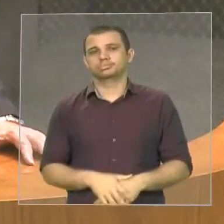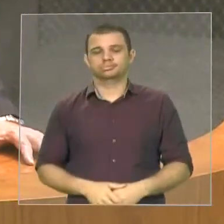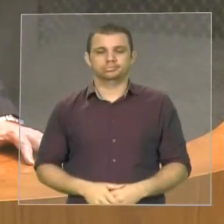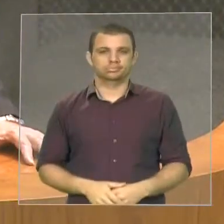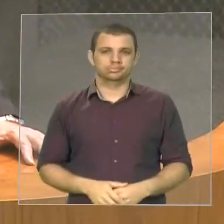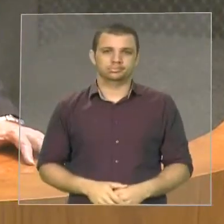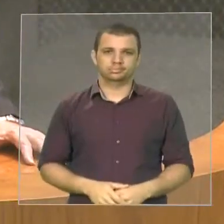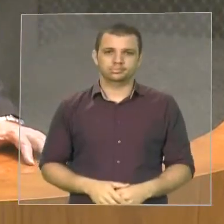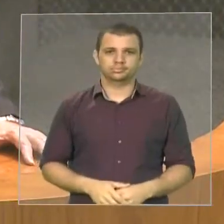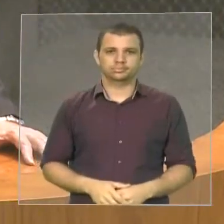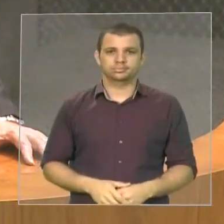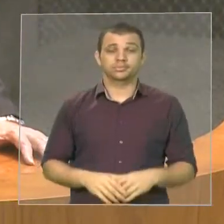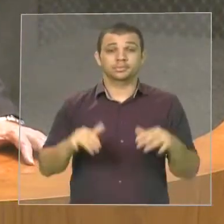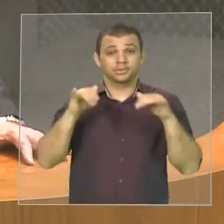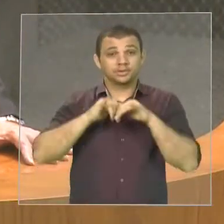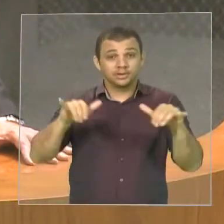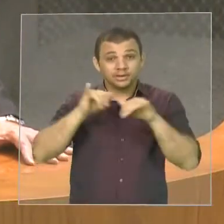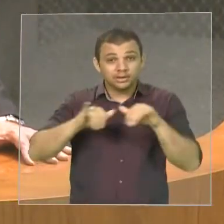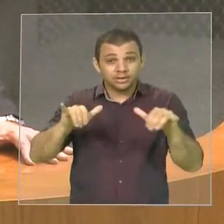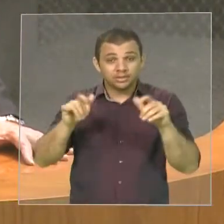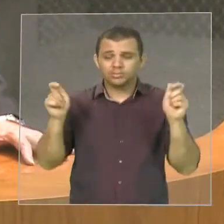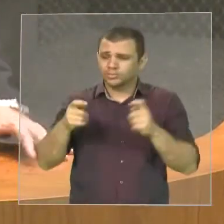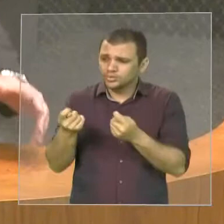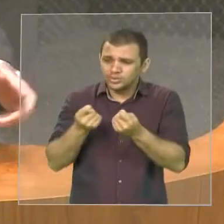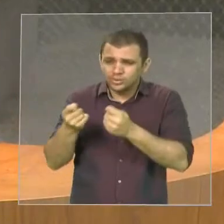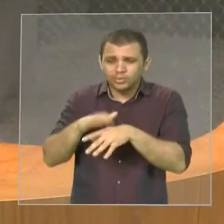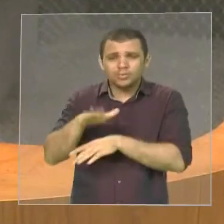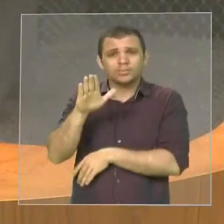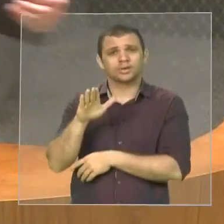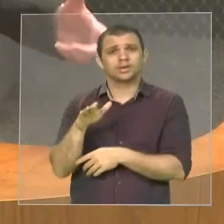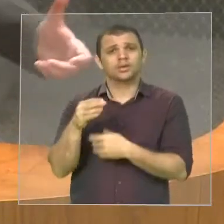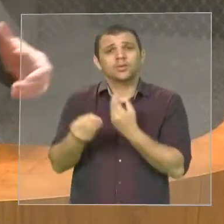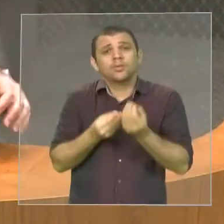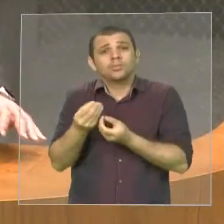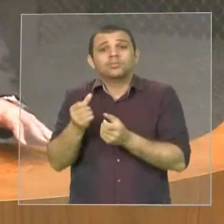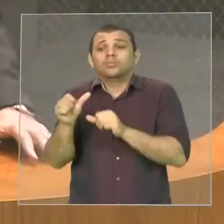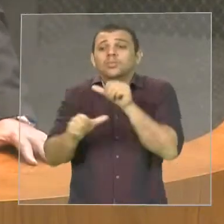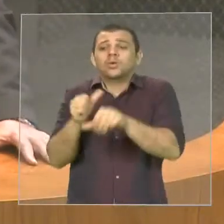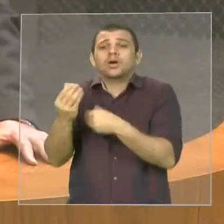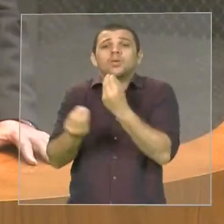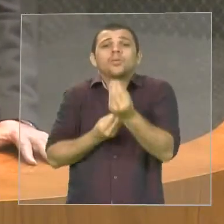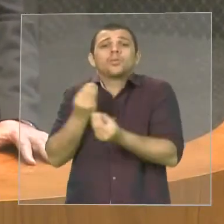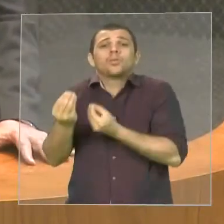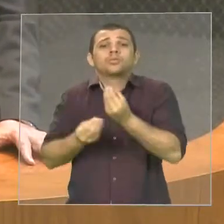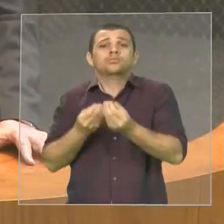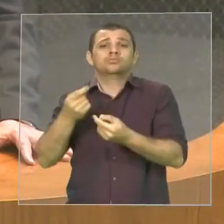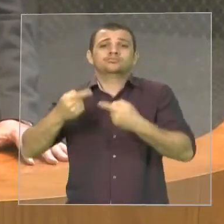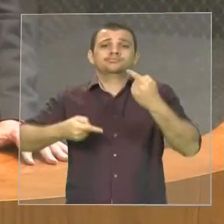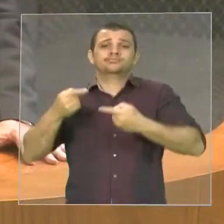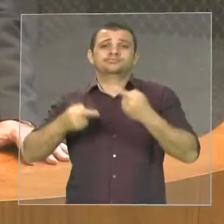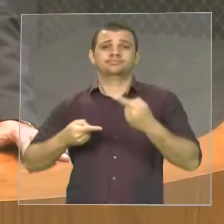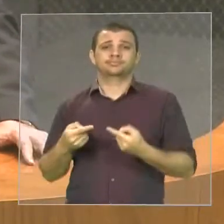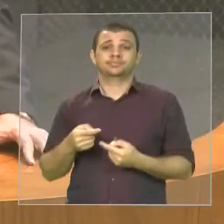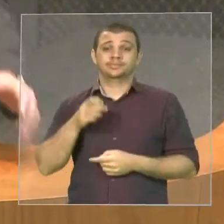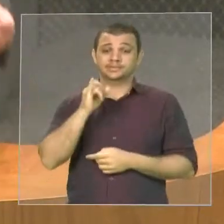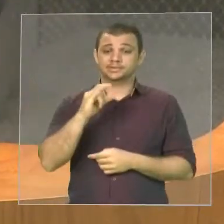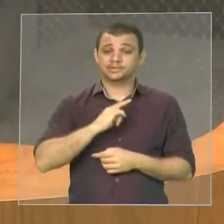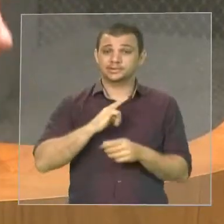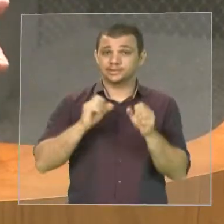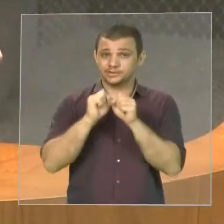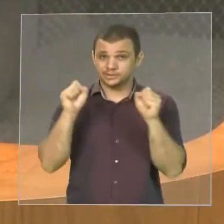As campanhas poderiam ser bem mais econômicas se mudasse a maneira de fazer política. Se nós tivéssemos, em vez desse